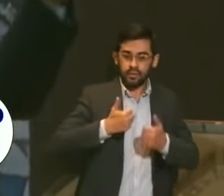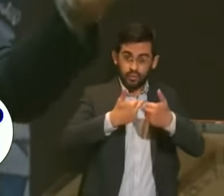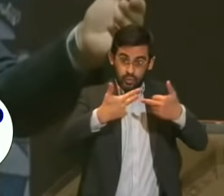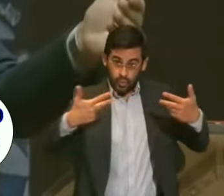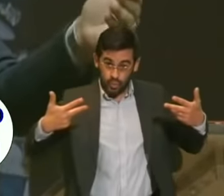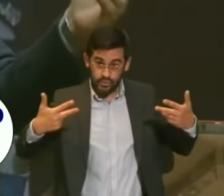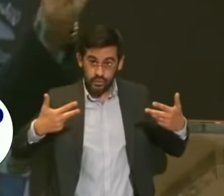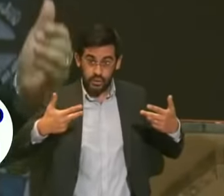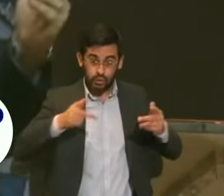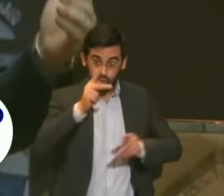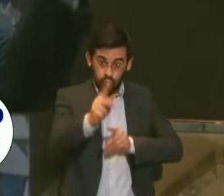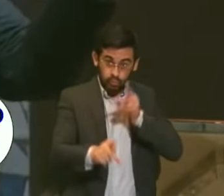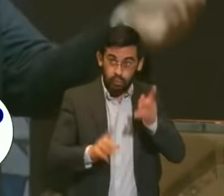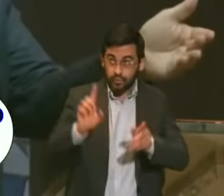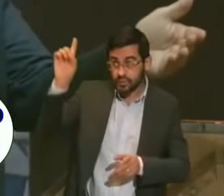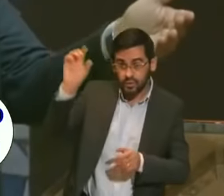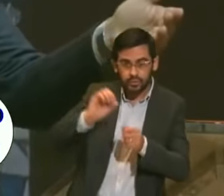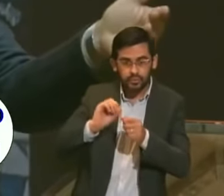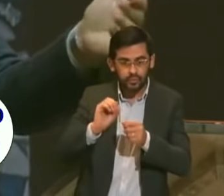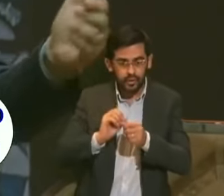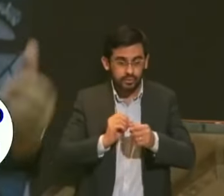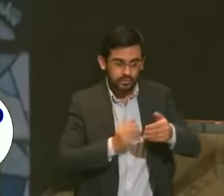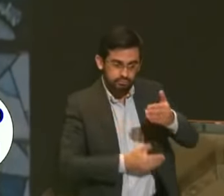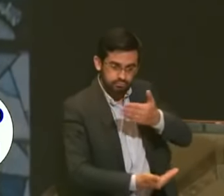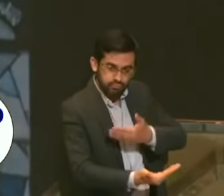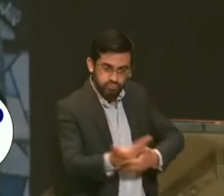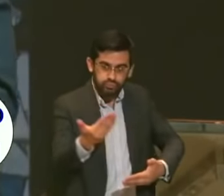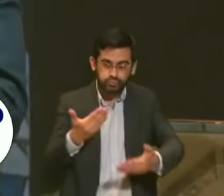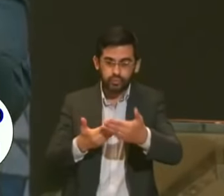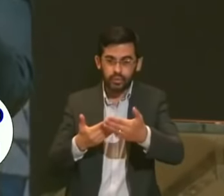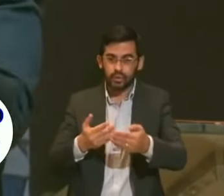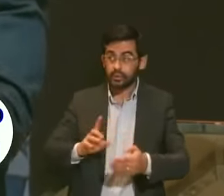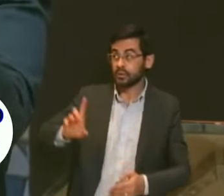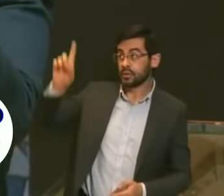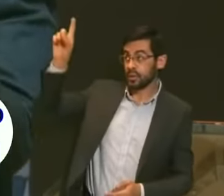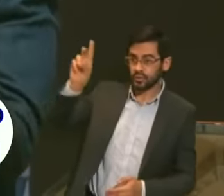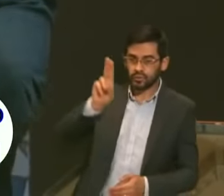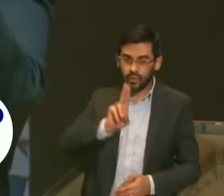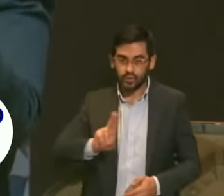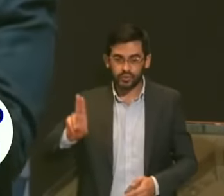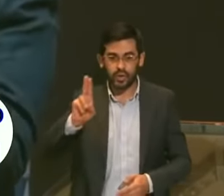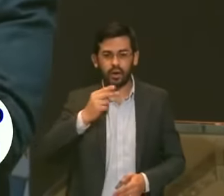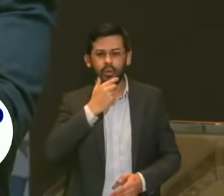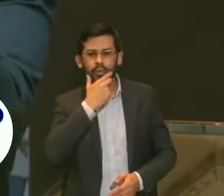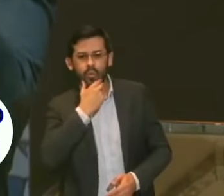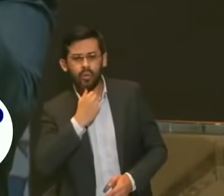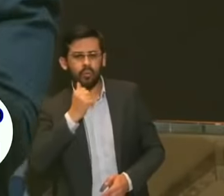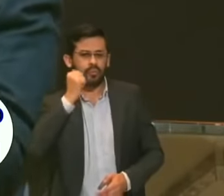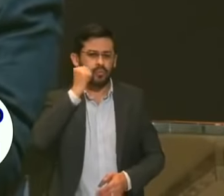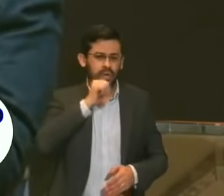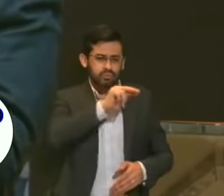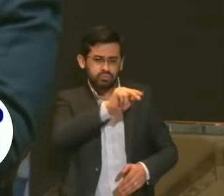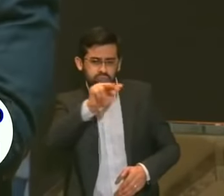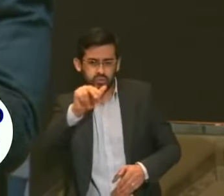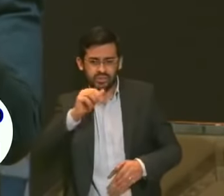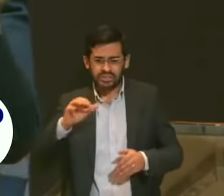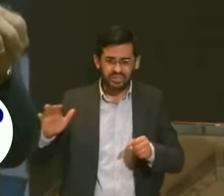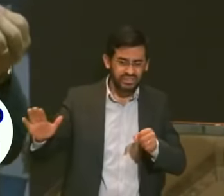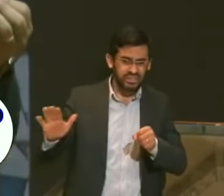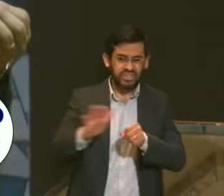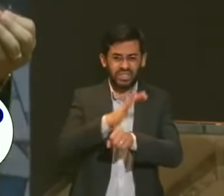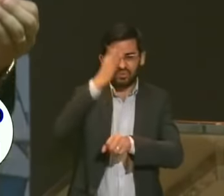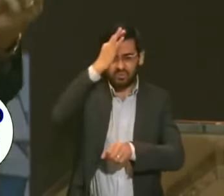de Deus faz na vida do povo de Deus. Deus vai usar irmãos, irmãs, pessoas cheias do Espírito